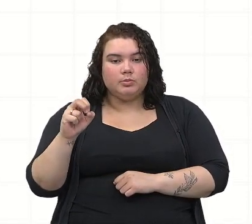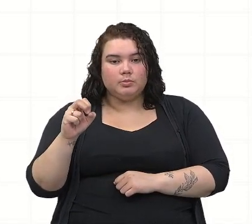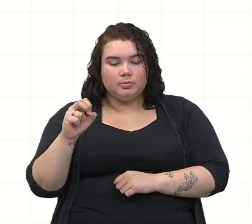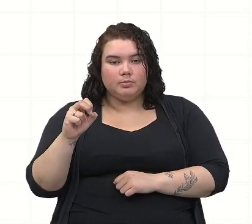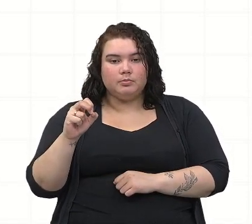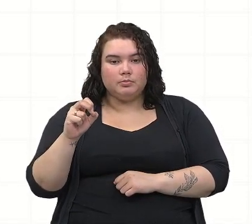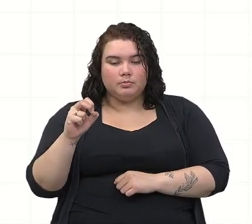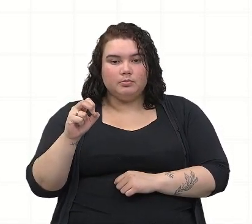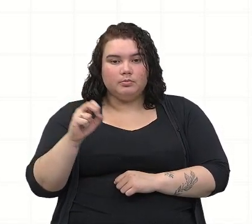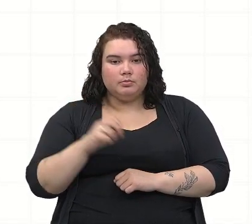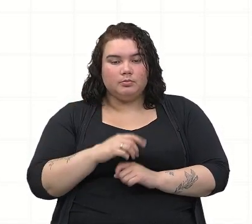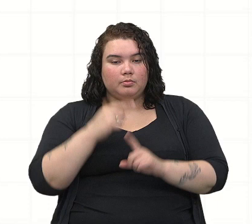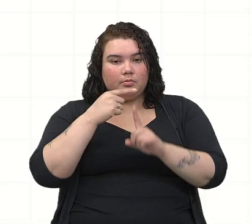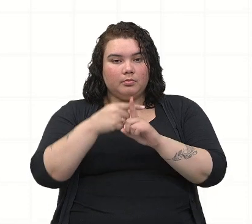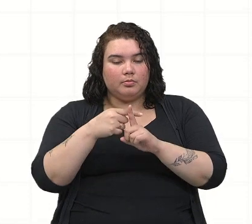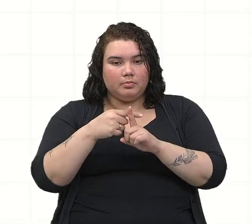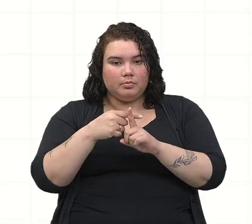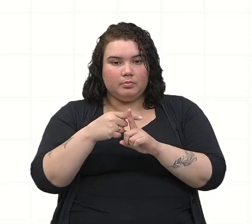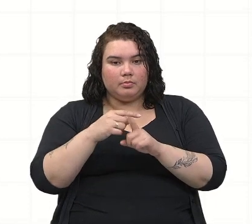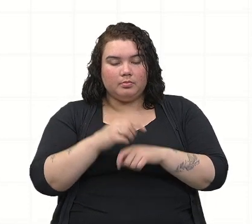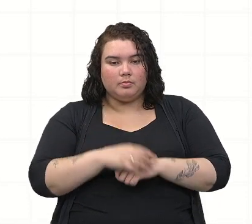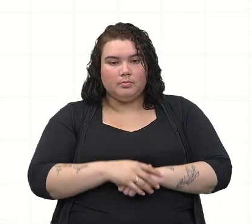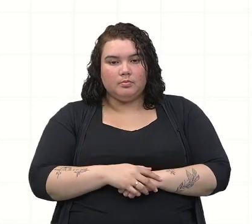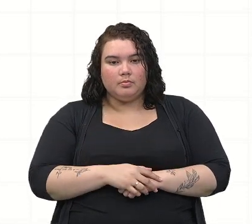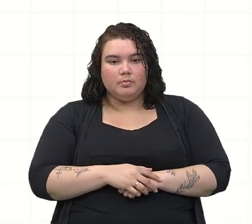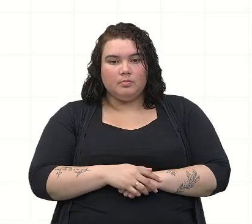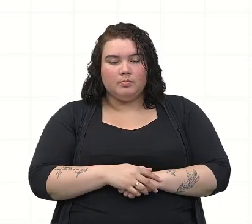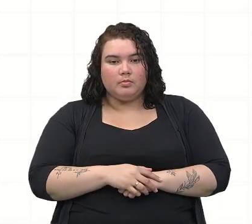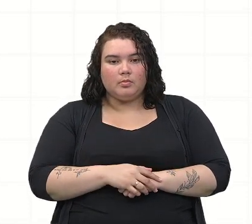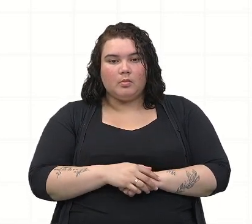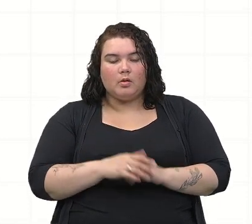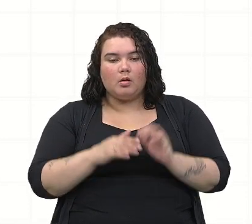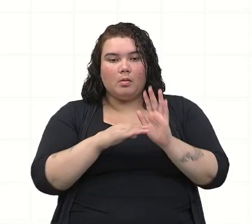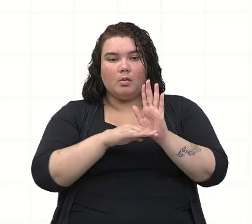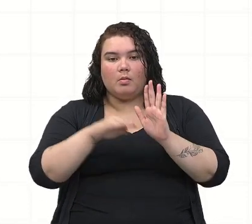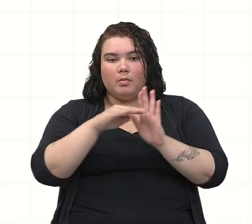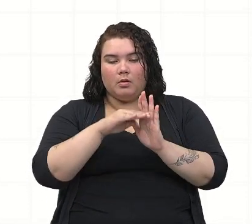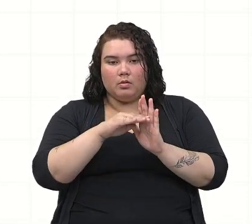2.500 mais o aumento que é